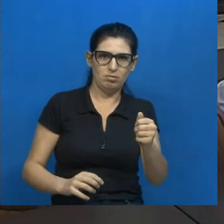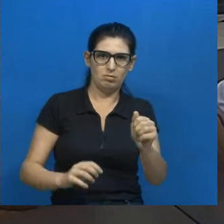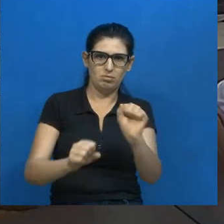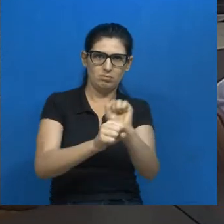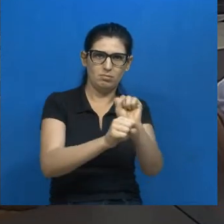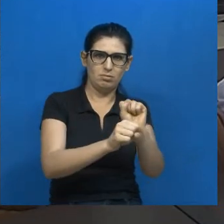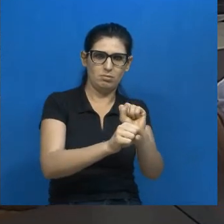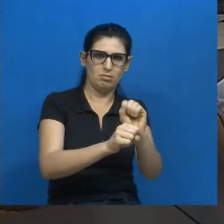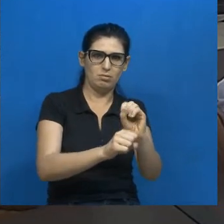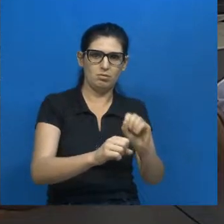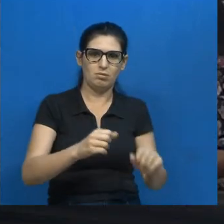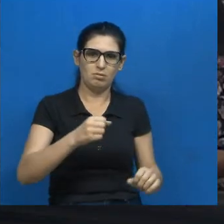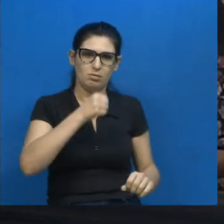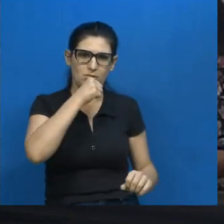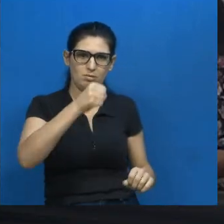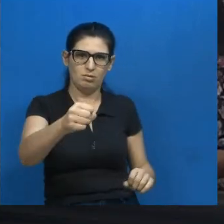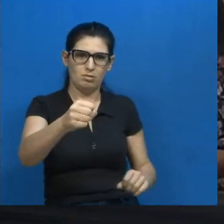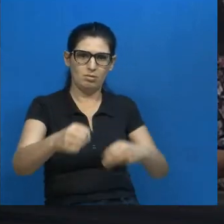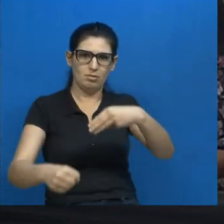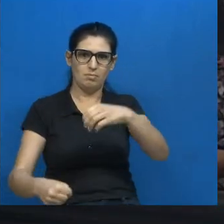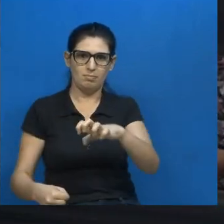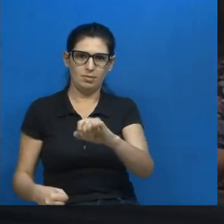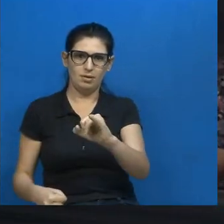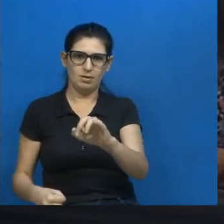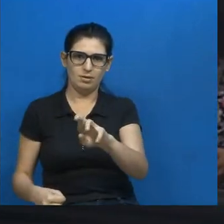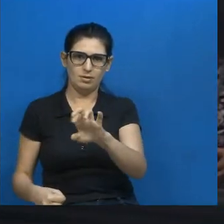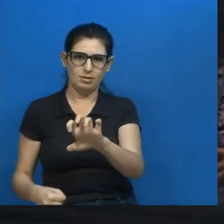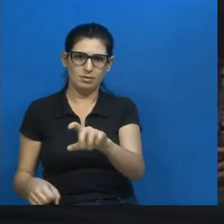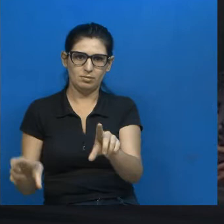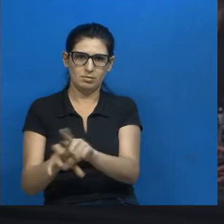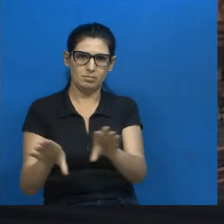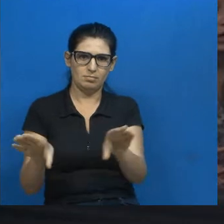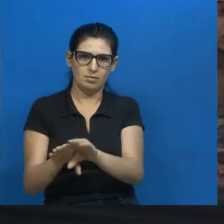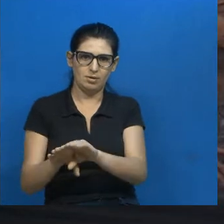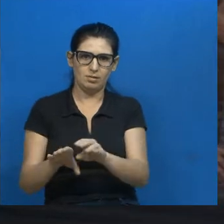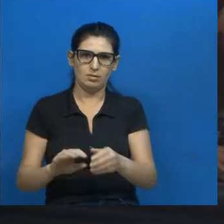lá. A Meire também está.